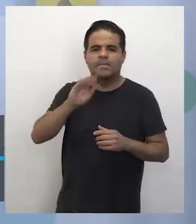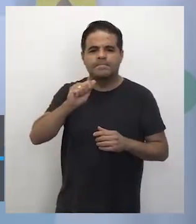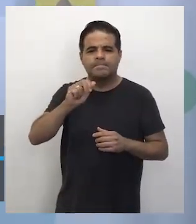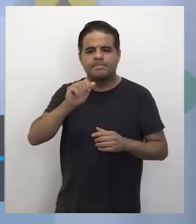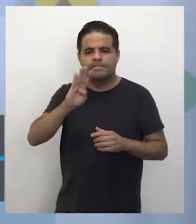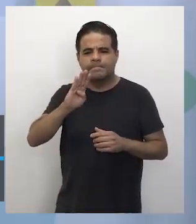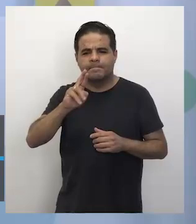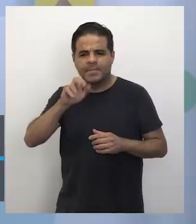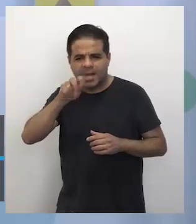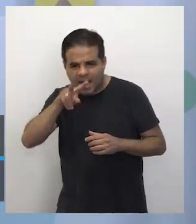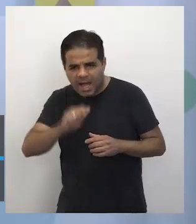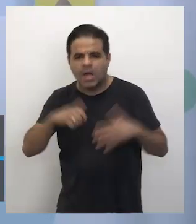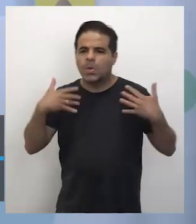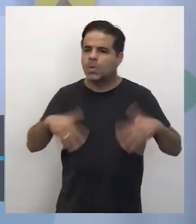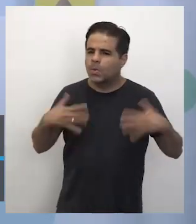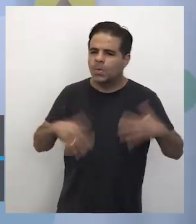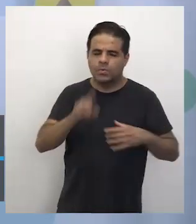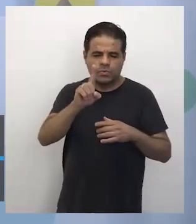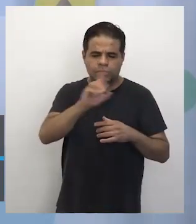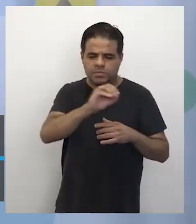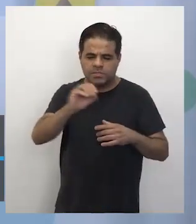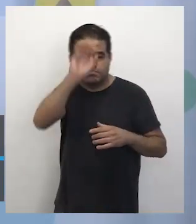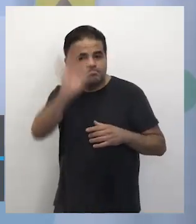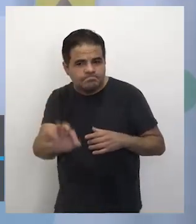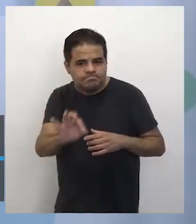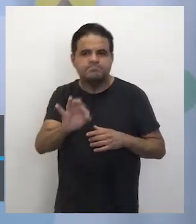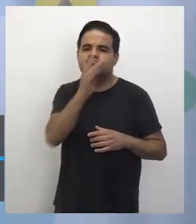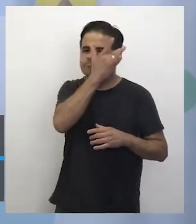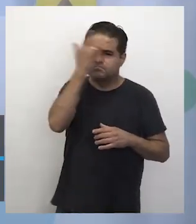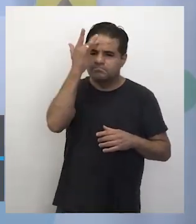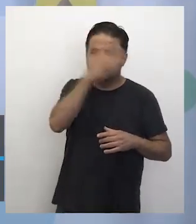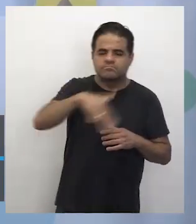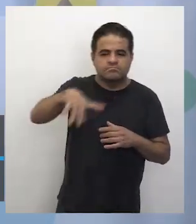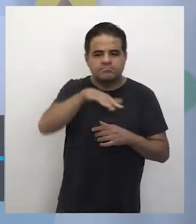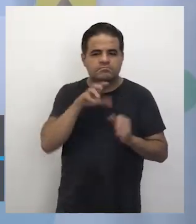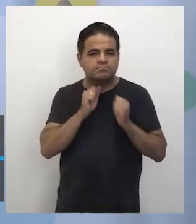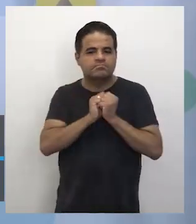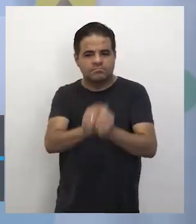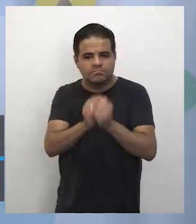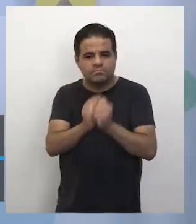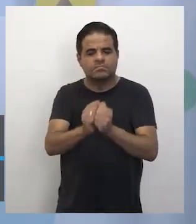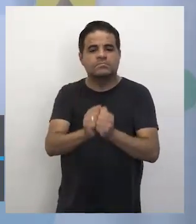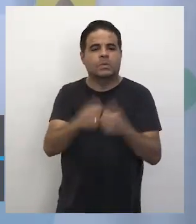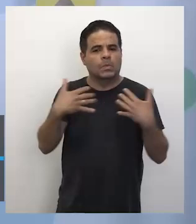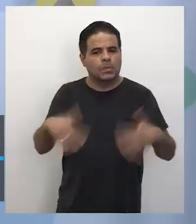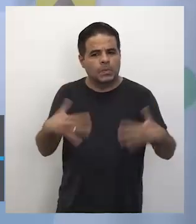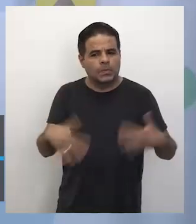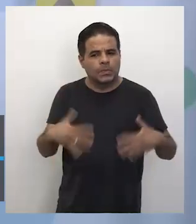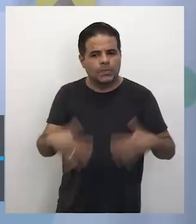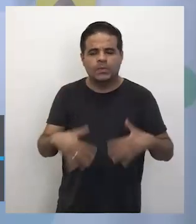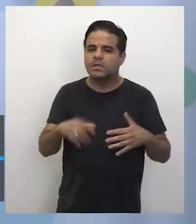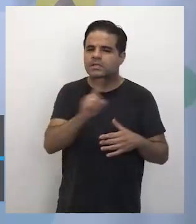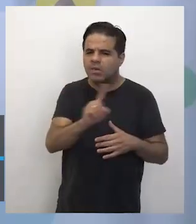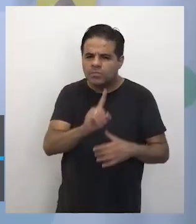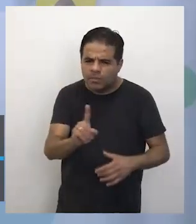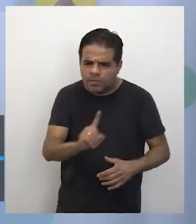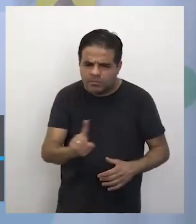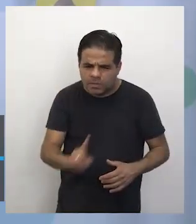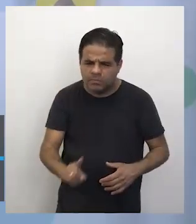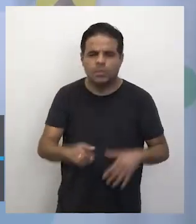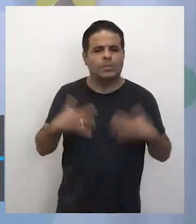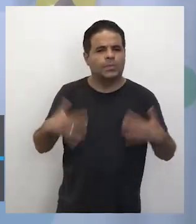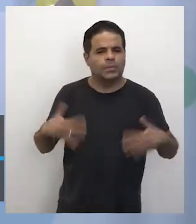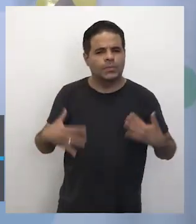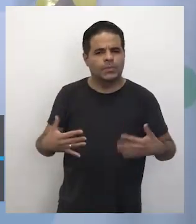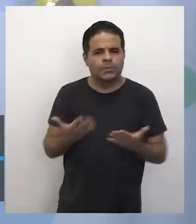braba. Aqui é barba 100%. O pessoal aqui com a gente falou que não, ó, não é em peso, hein, Fábio? Não, não, não. O pessoal aqui